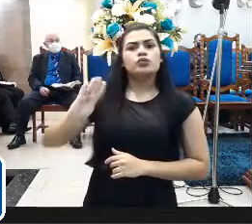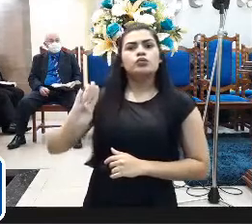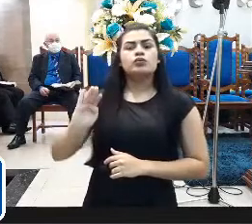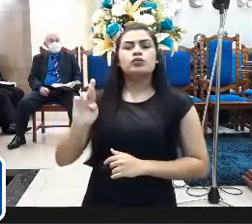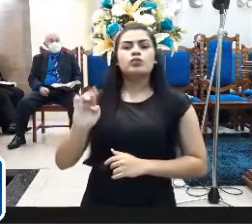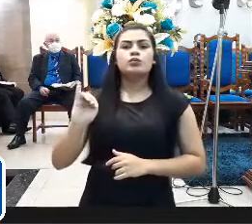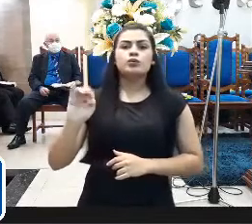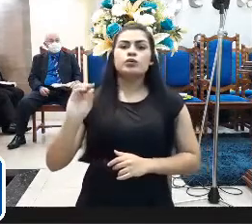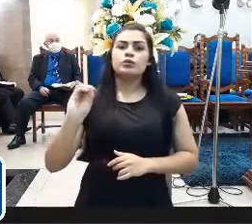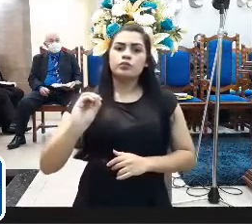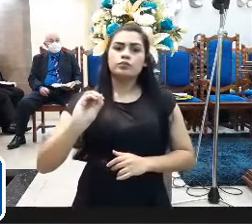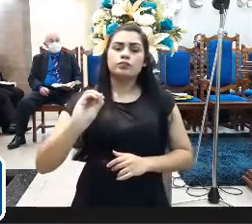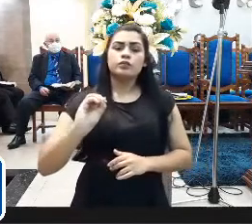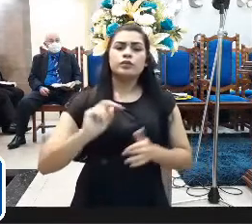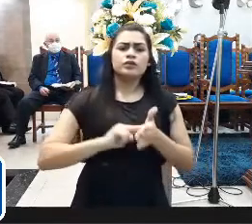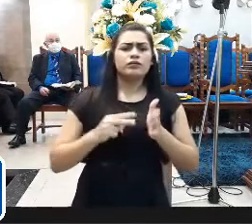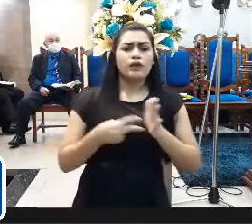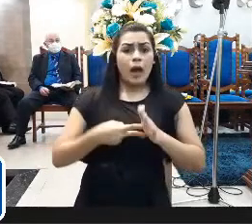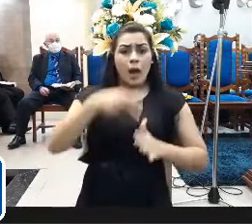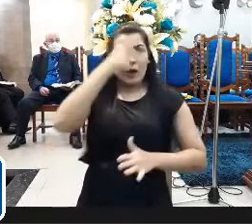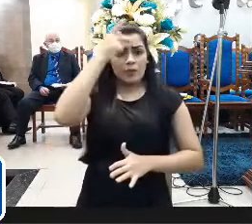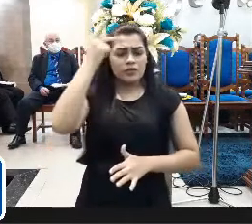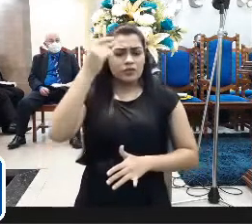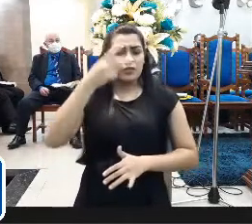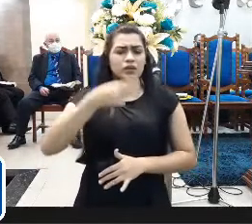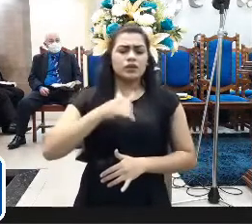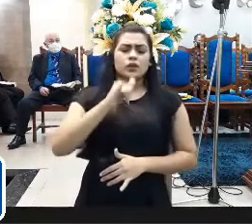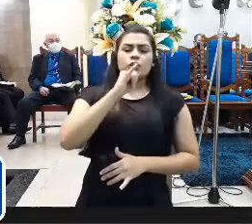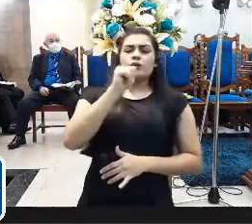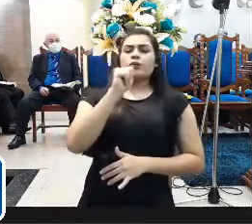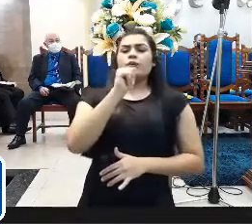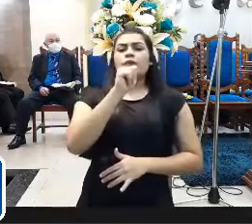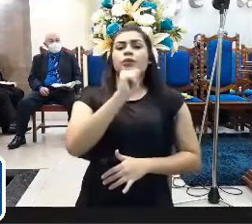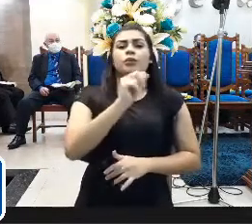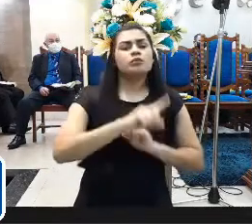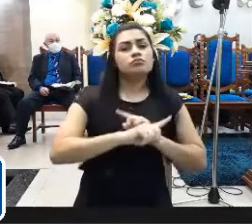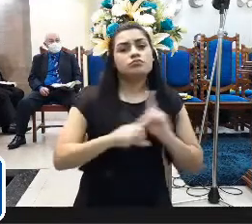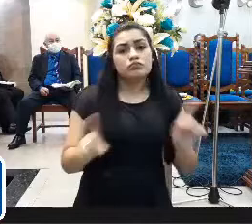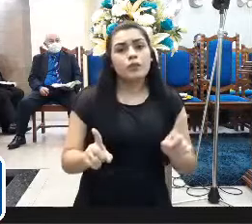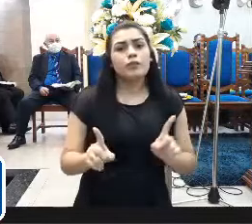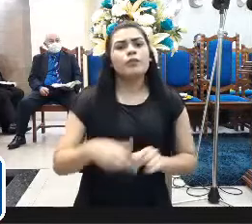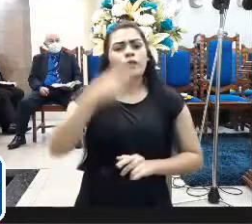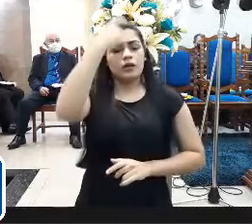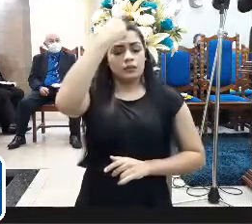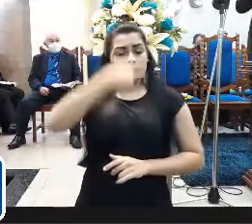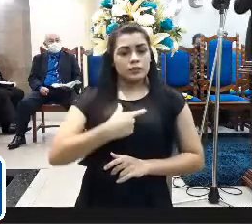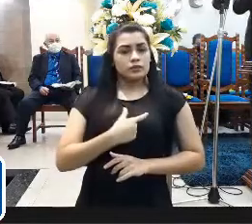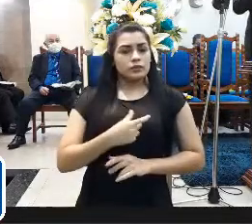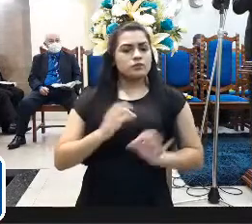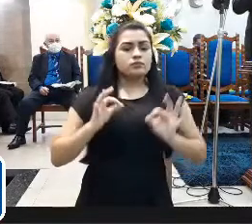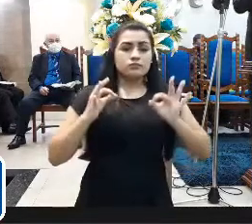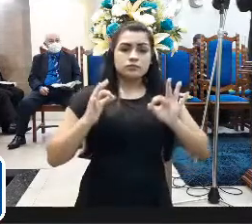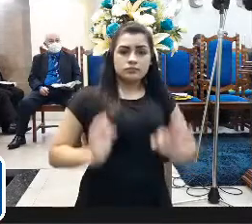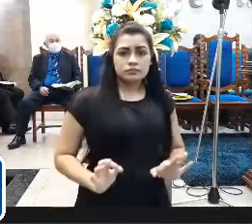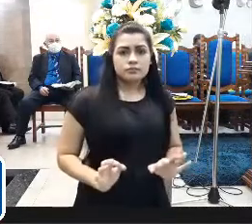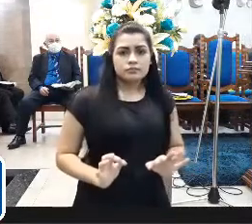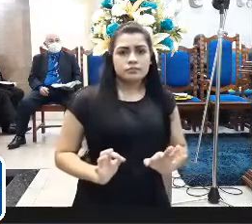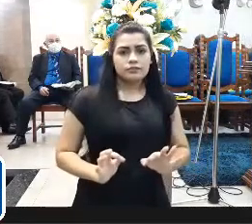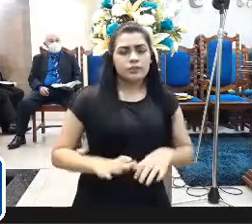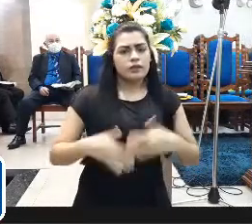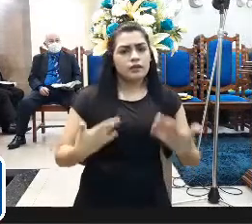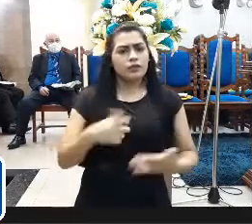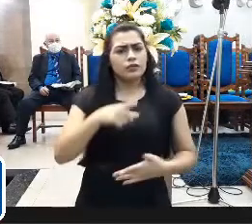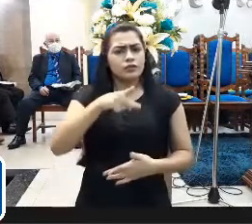não está embriagado, aquele que está sob domínio, aquele que está sóbrio, que está moderado. Então,